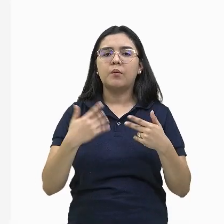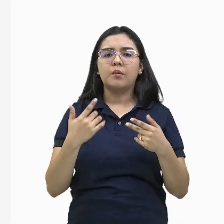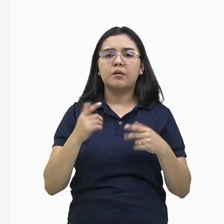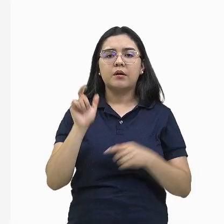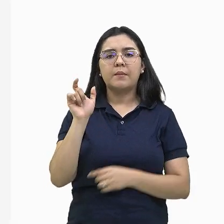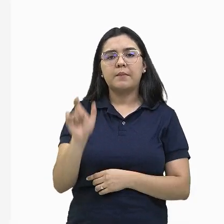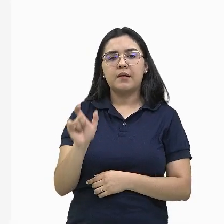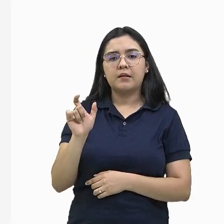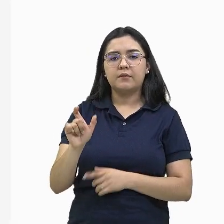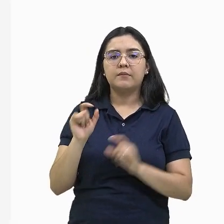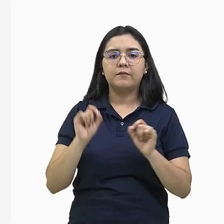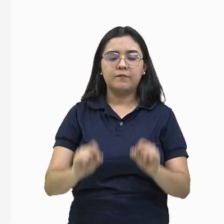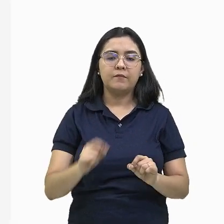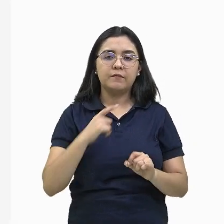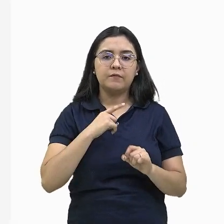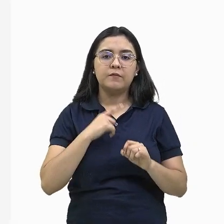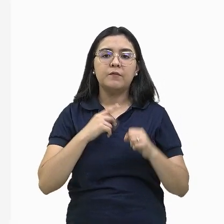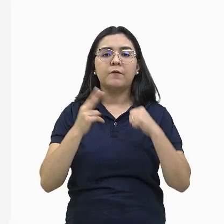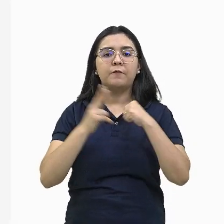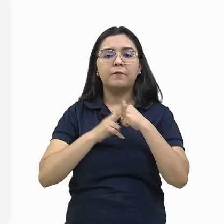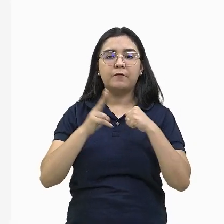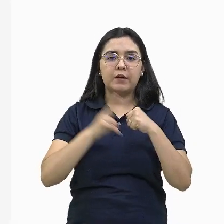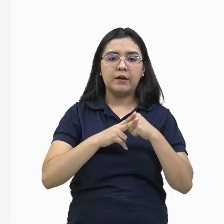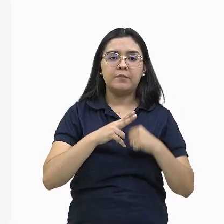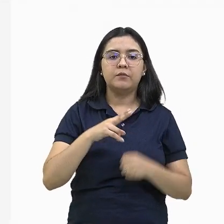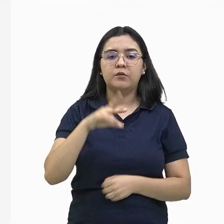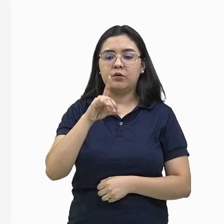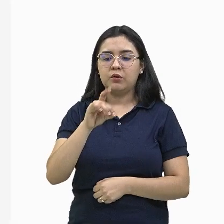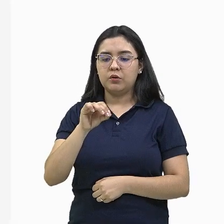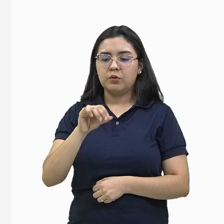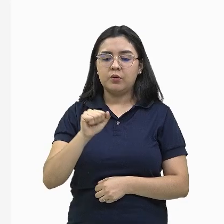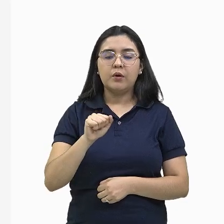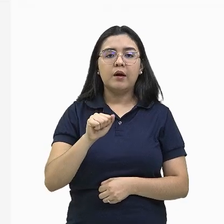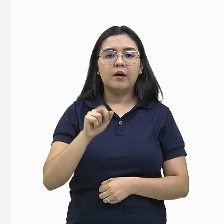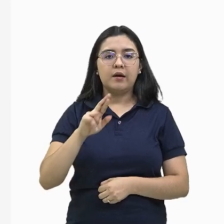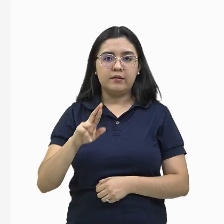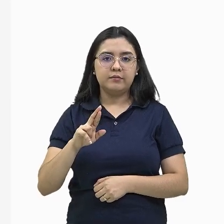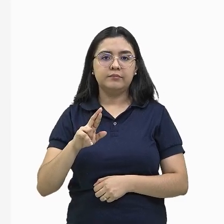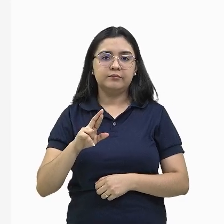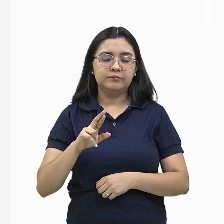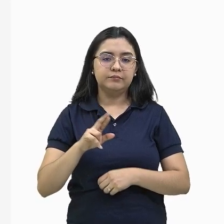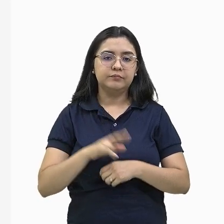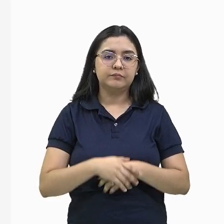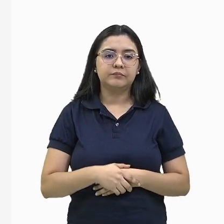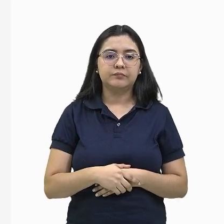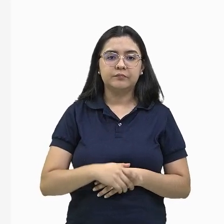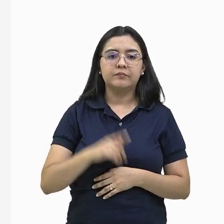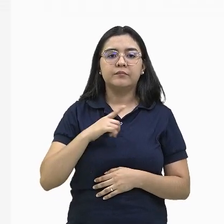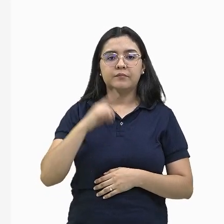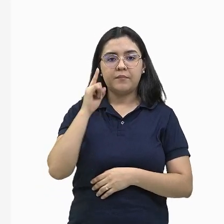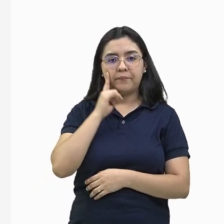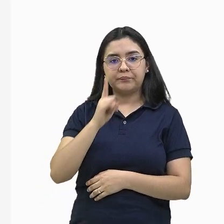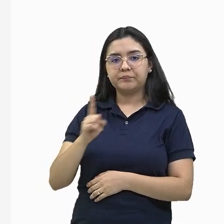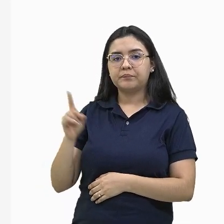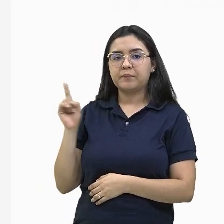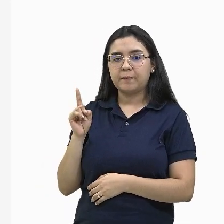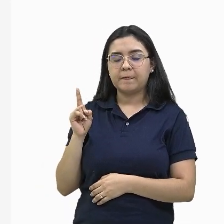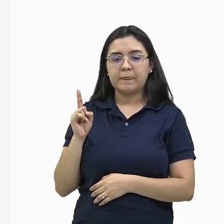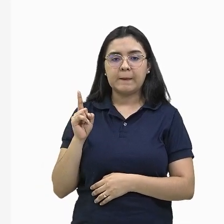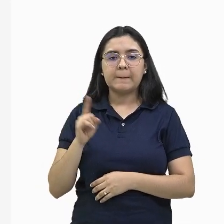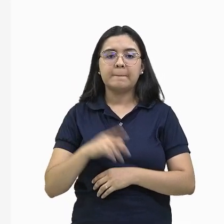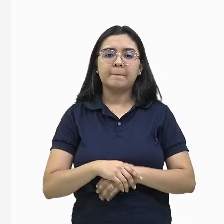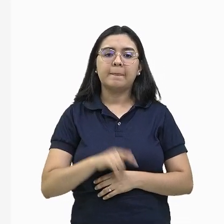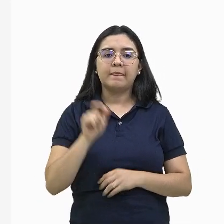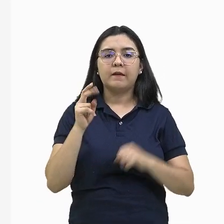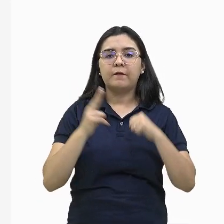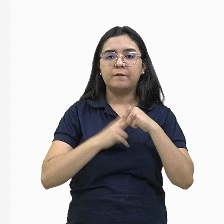justamente na sua forma verbal, o verbo doar. Doe sangue, que está no modo imperativo, que é exatamente aquele verbo